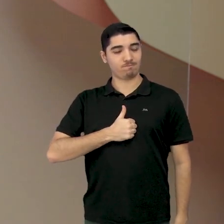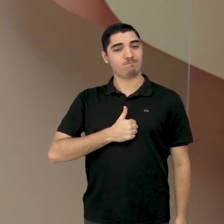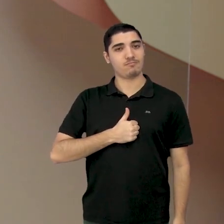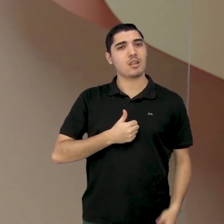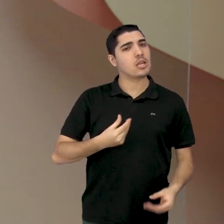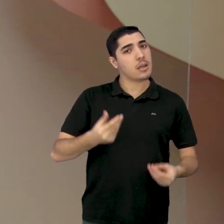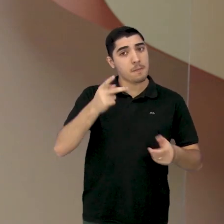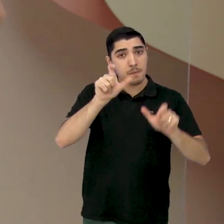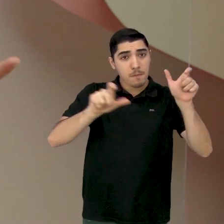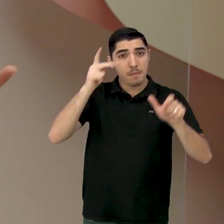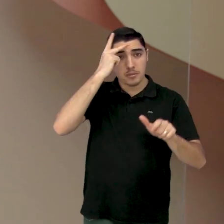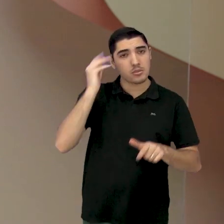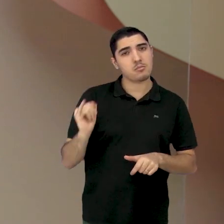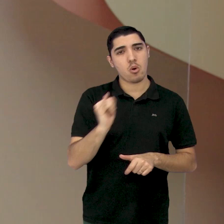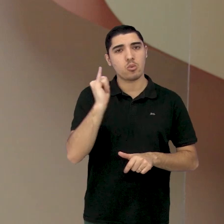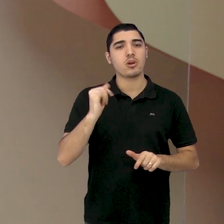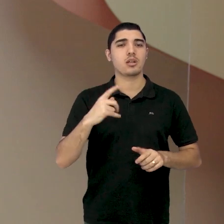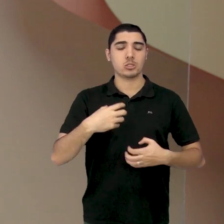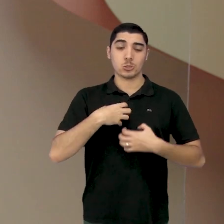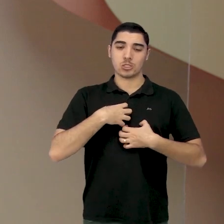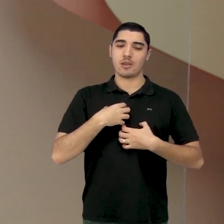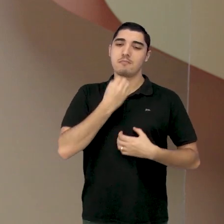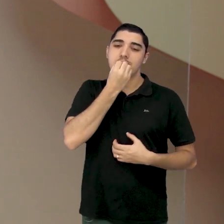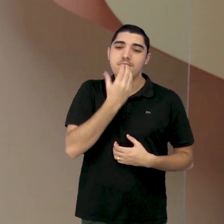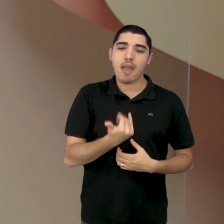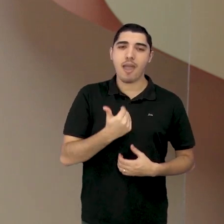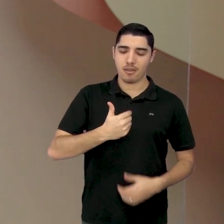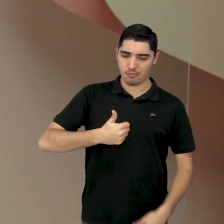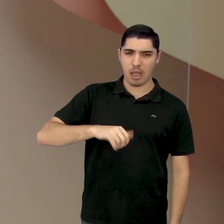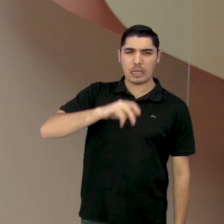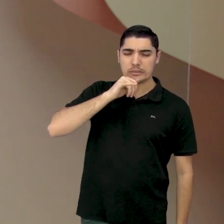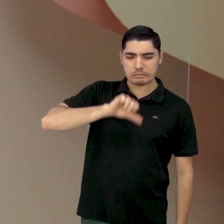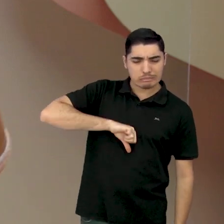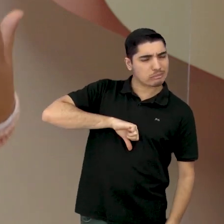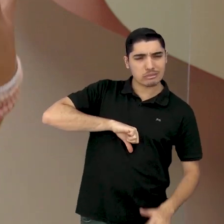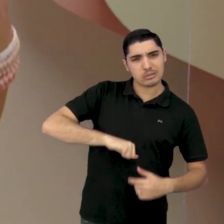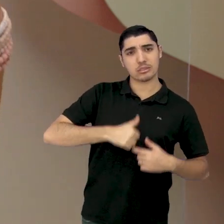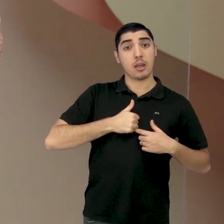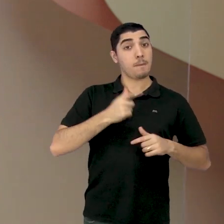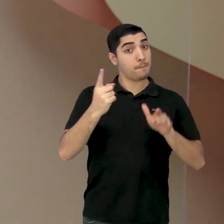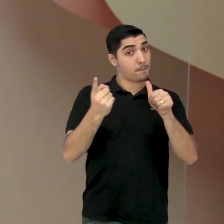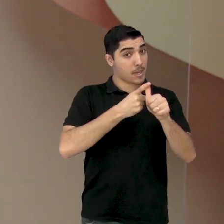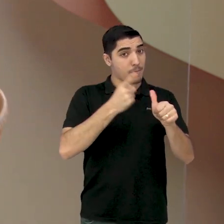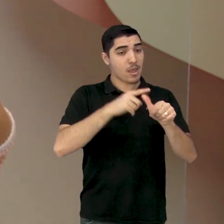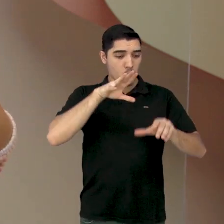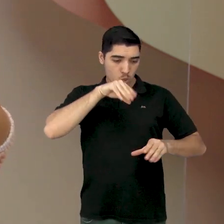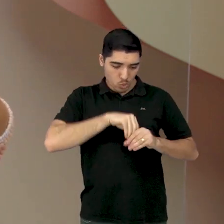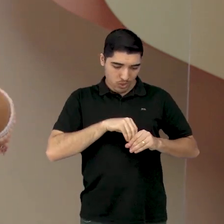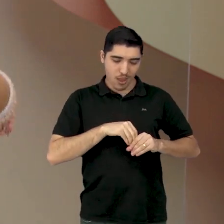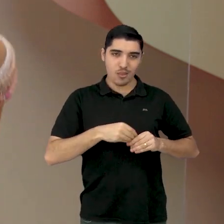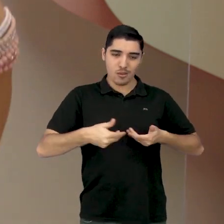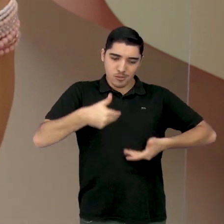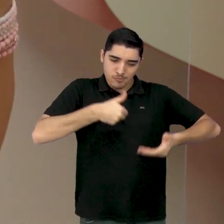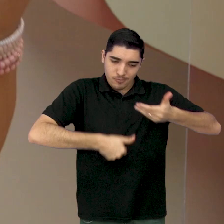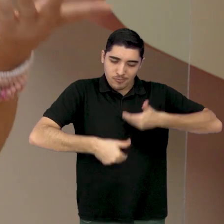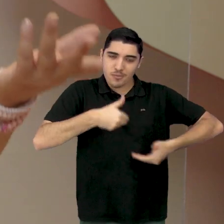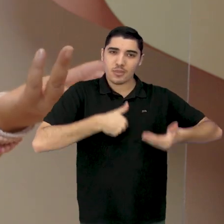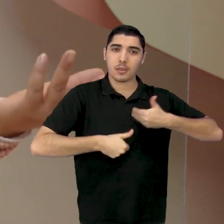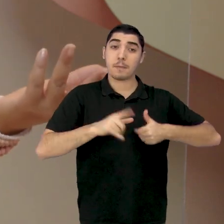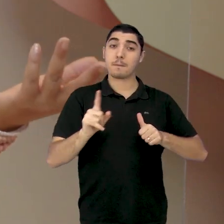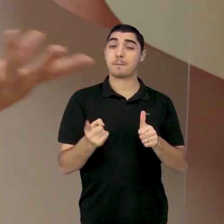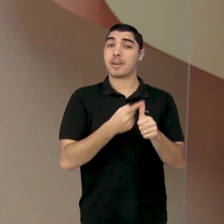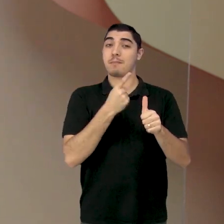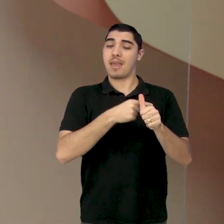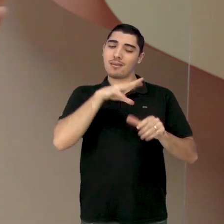que o paciente, que todas as pessoas estejam com a autoestima aí elevada, né? Cuidem primeiro do interior e aí depois, é claro, né,